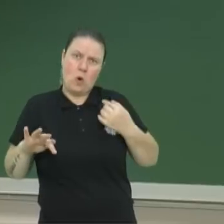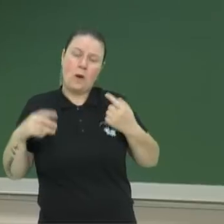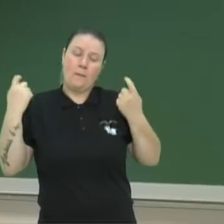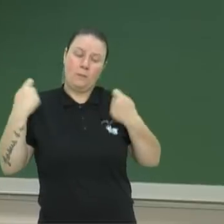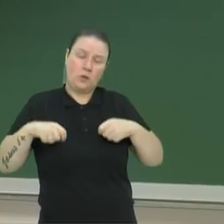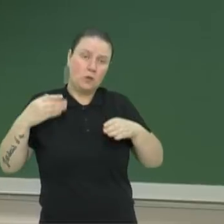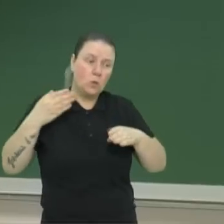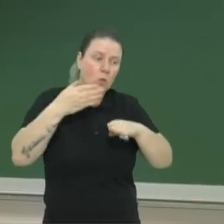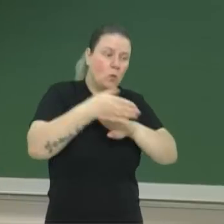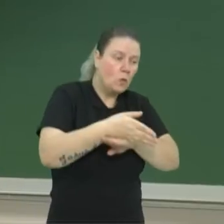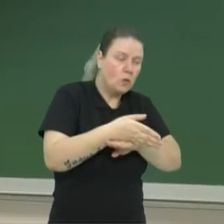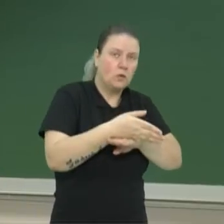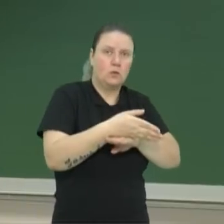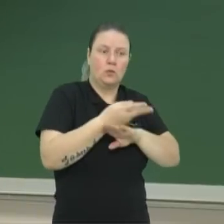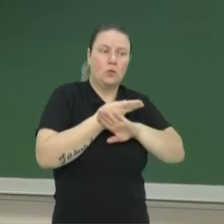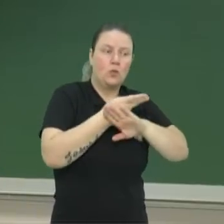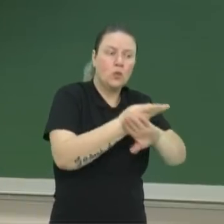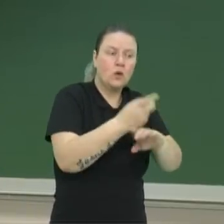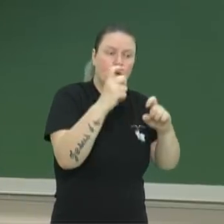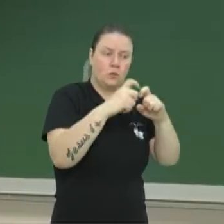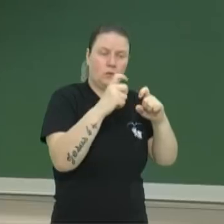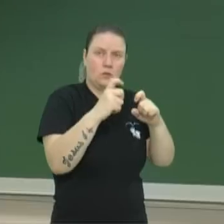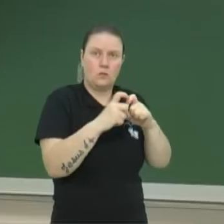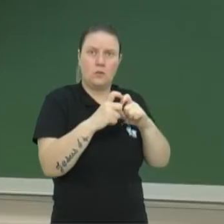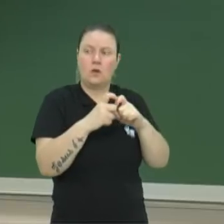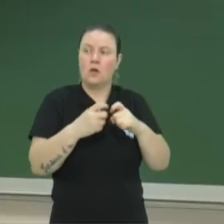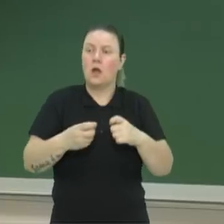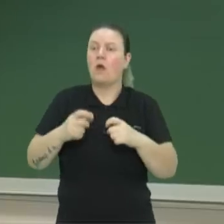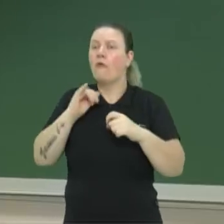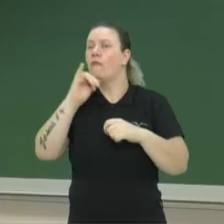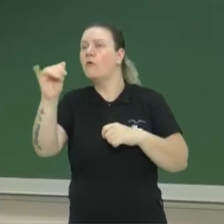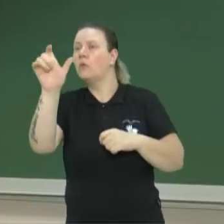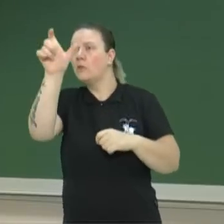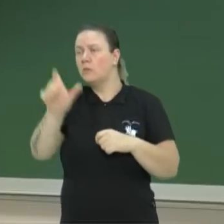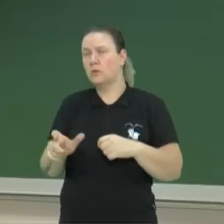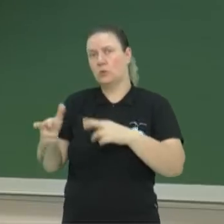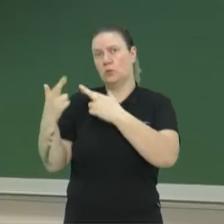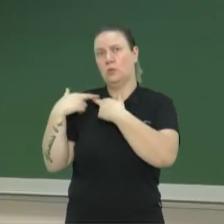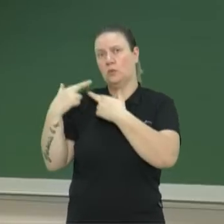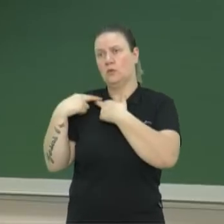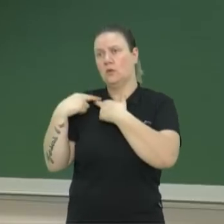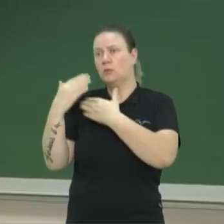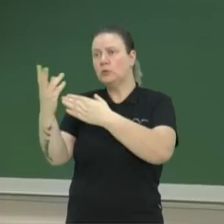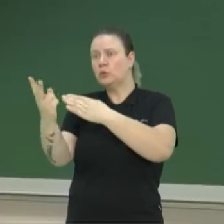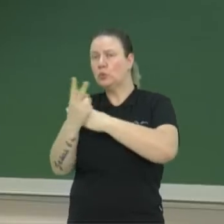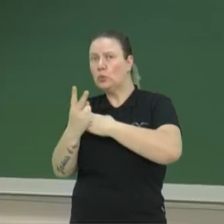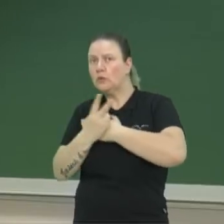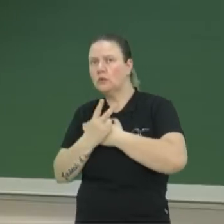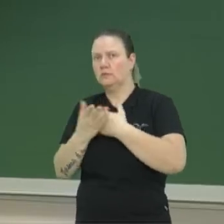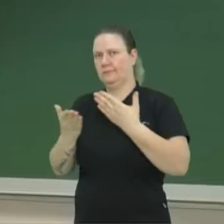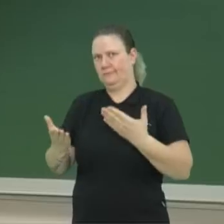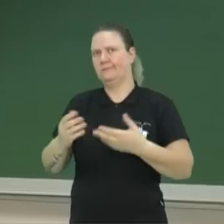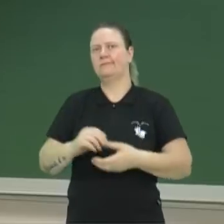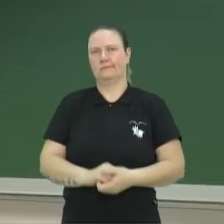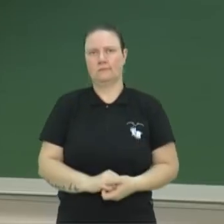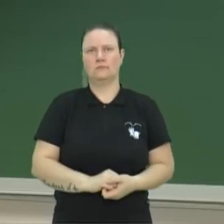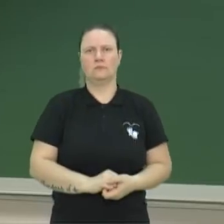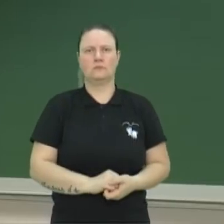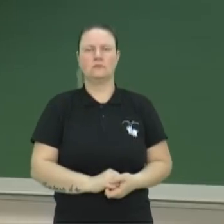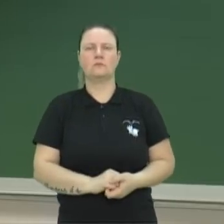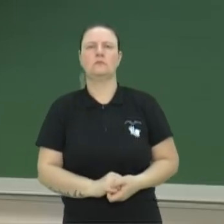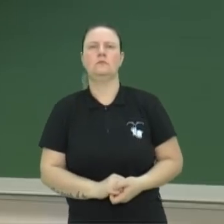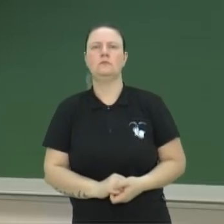né, procurar um médico, né? Contar para os nossos responsáveis e procurar um médico. Beleza? Então, a nossa